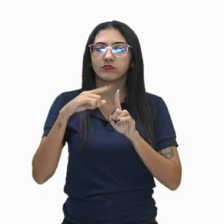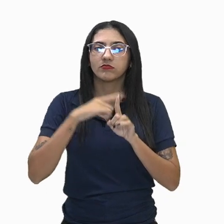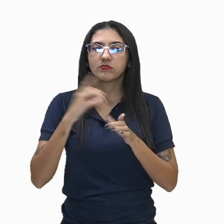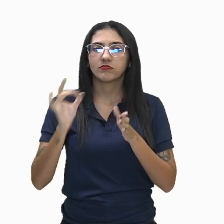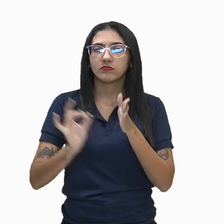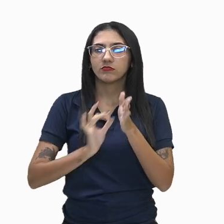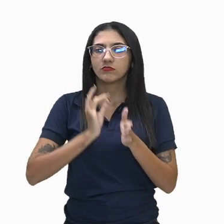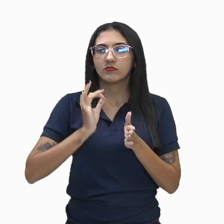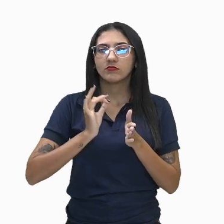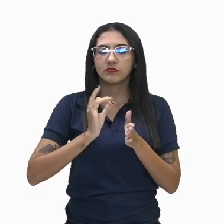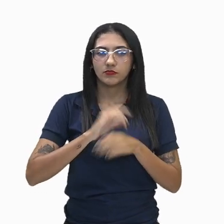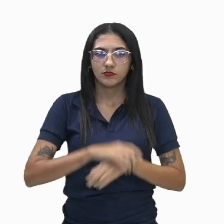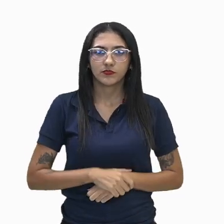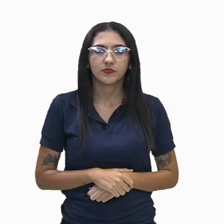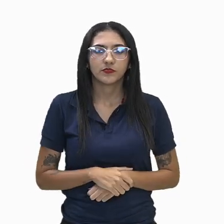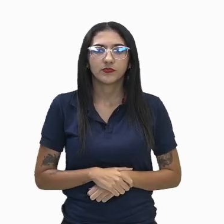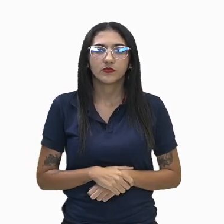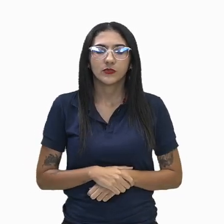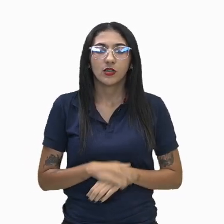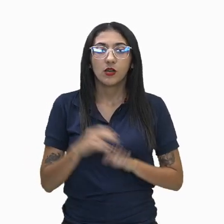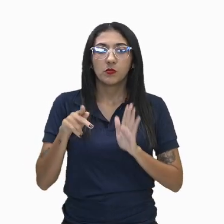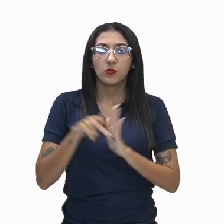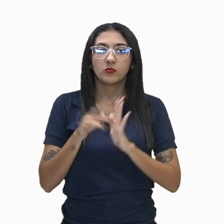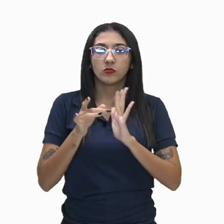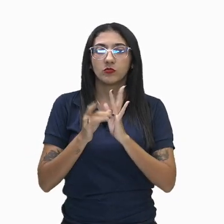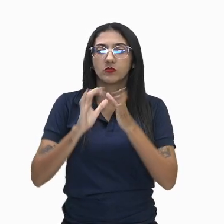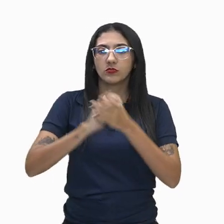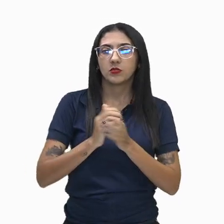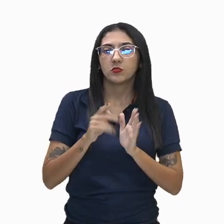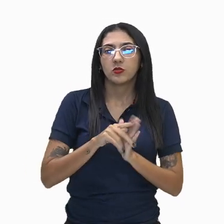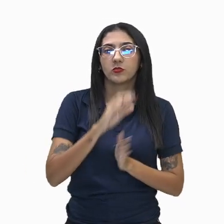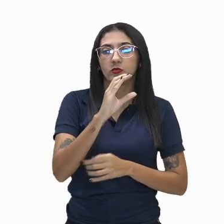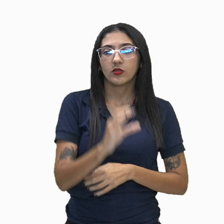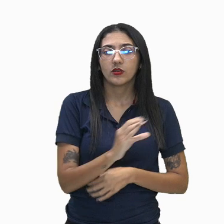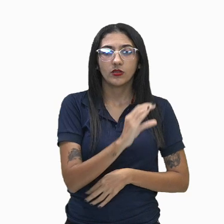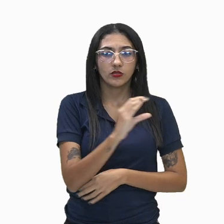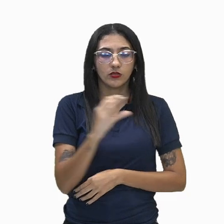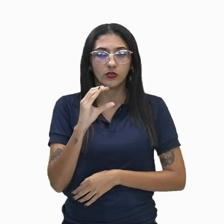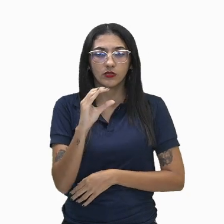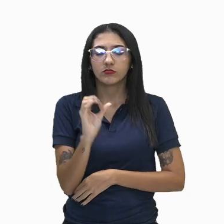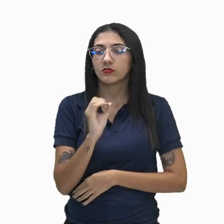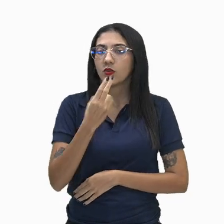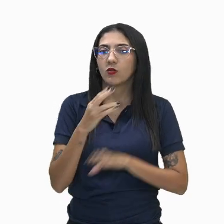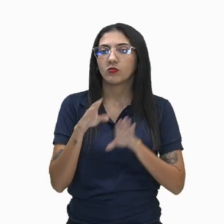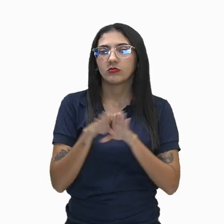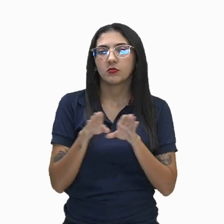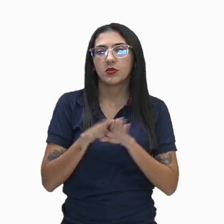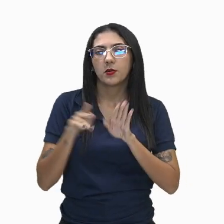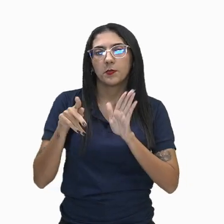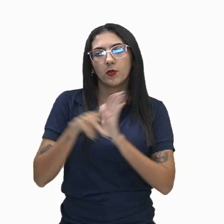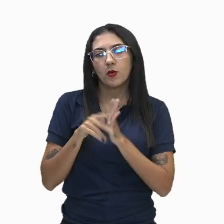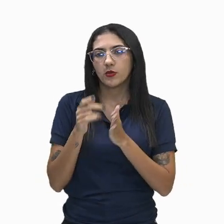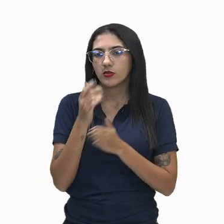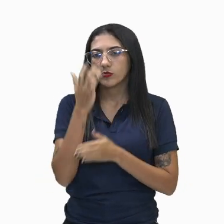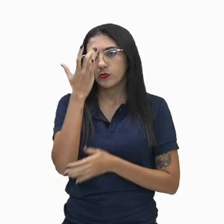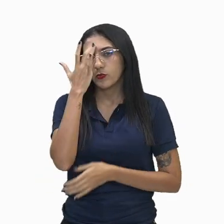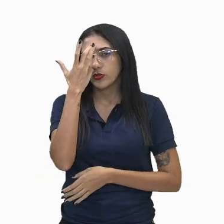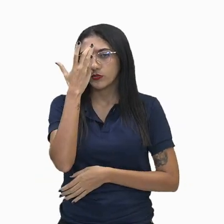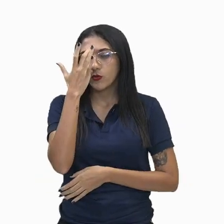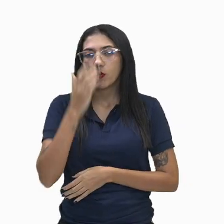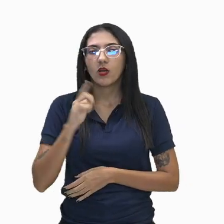sacramentais, como os matrimônios cristãos ou as núpcias hindus, né? Unem